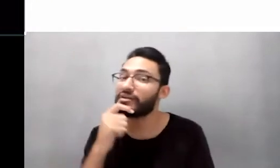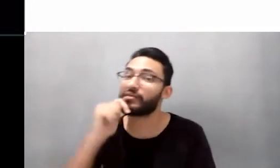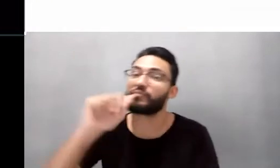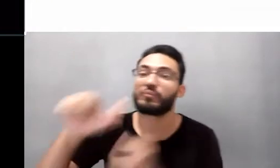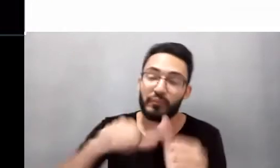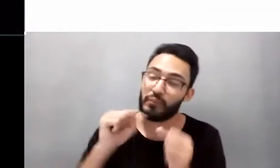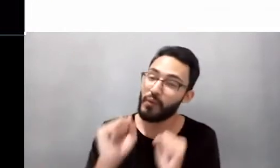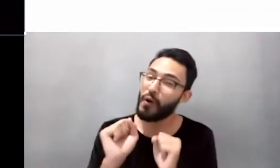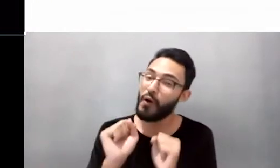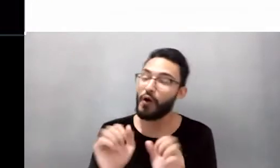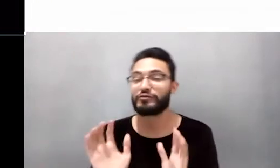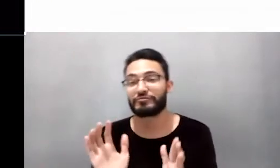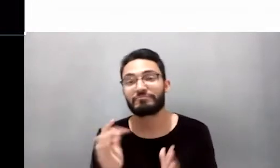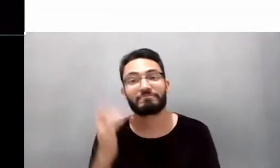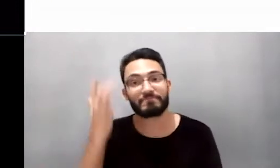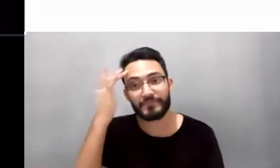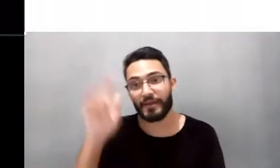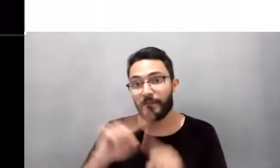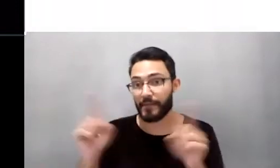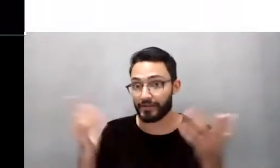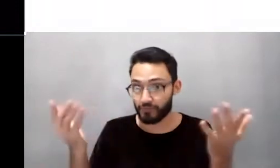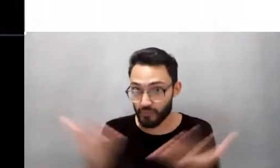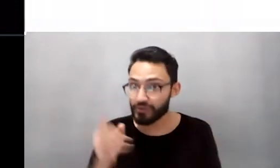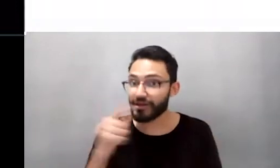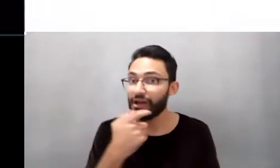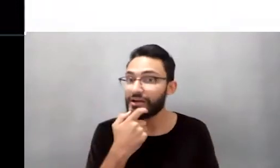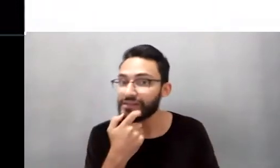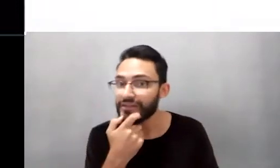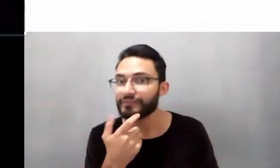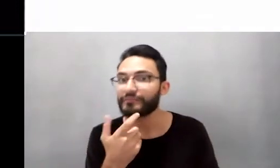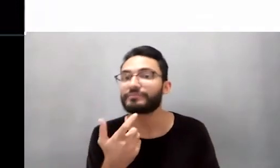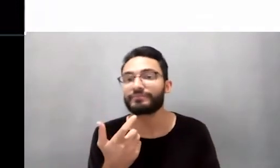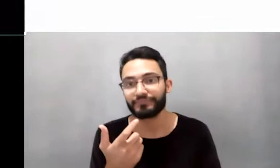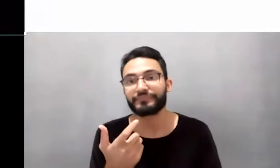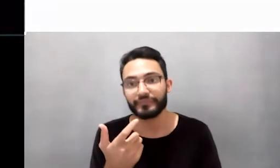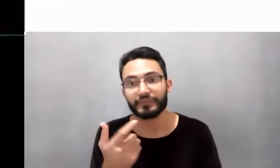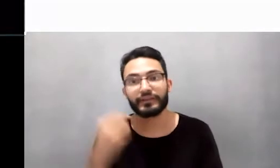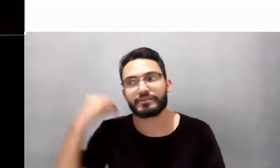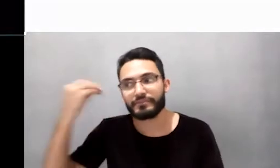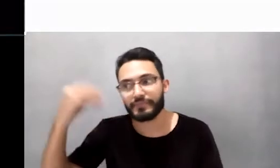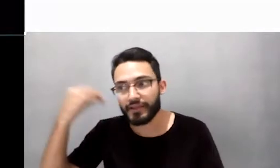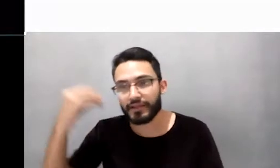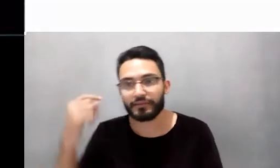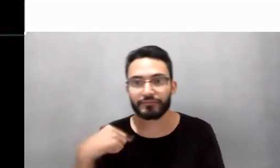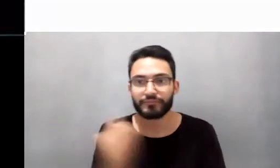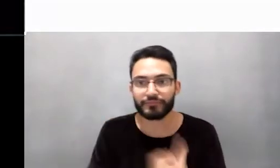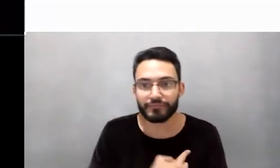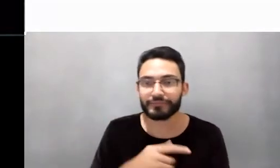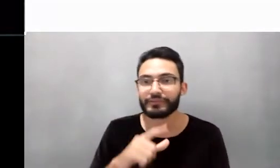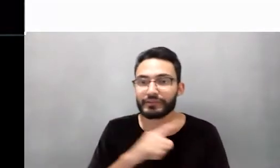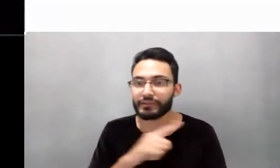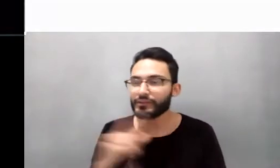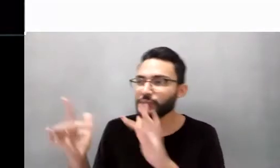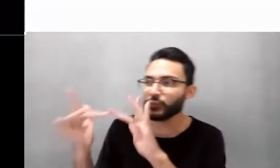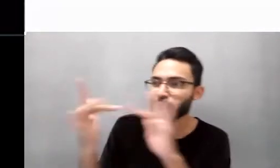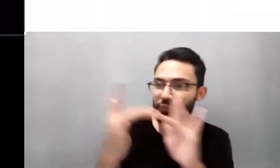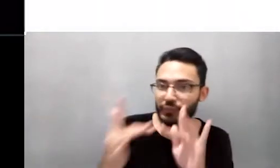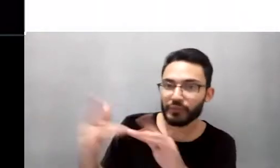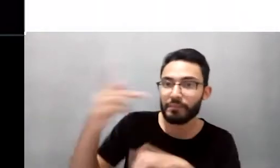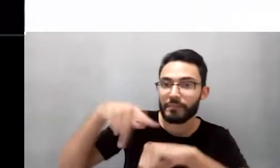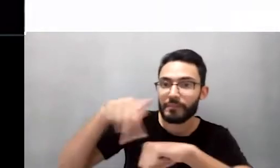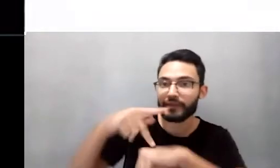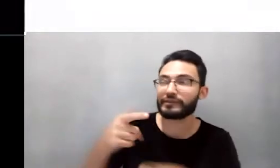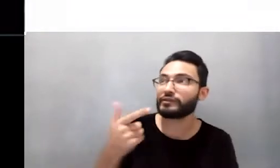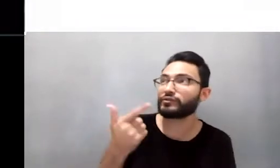sei, mas hoje é o inglês, então, mesmo em experiências que a gente vai ter contato com países da